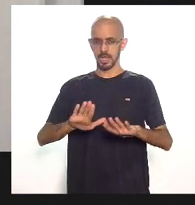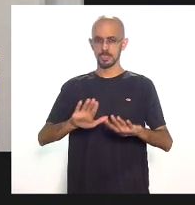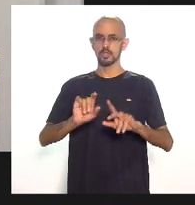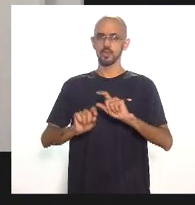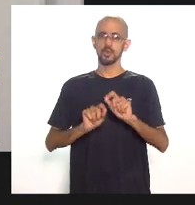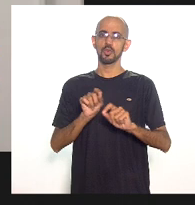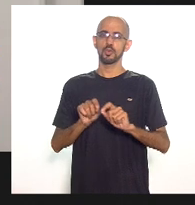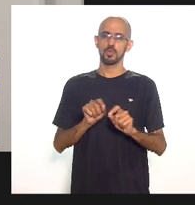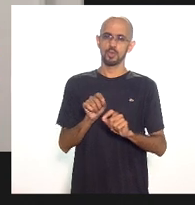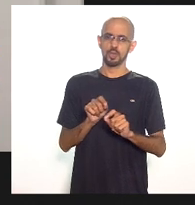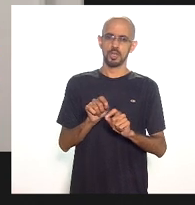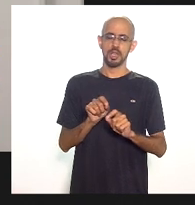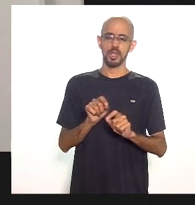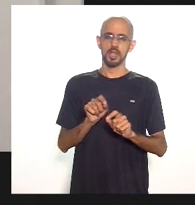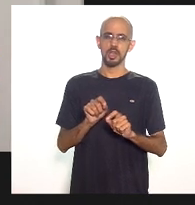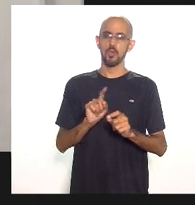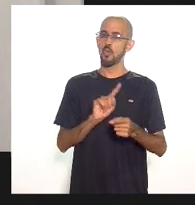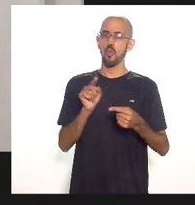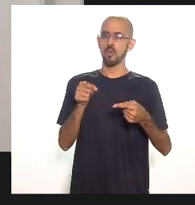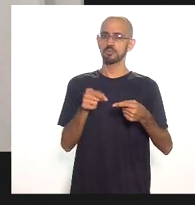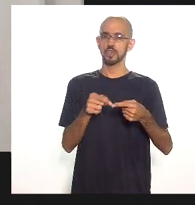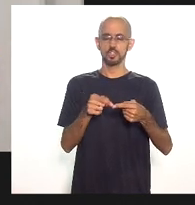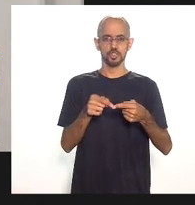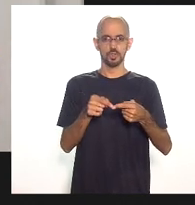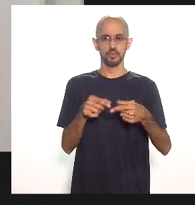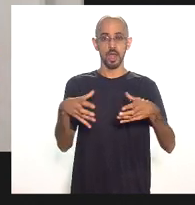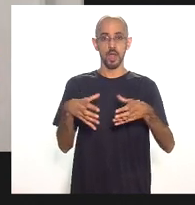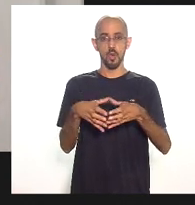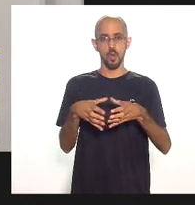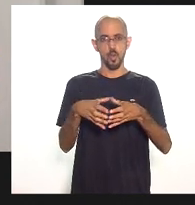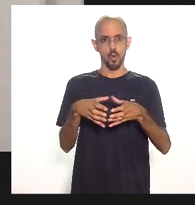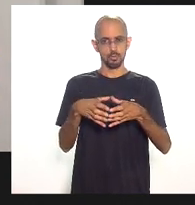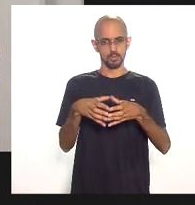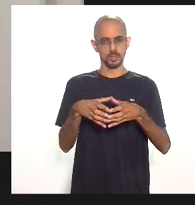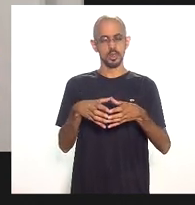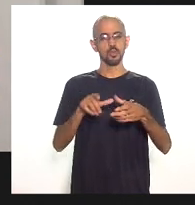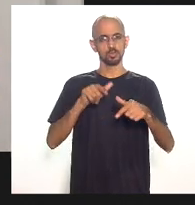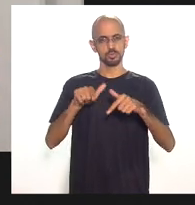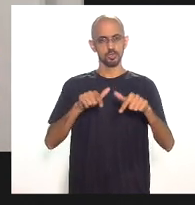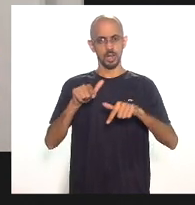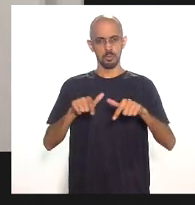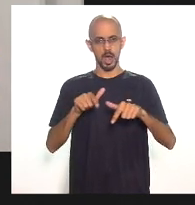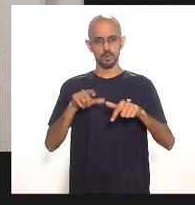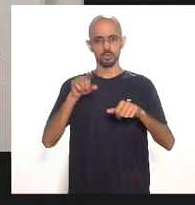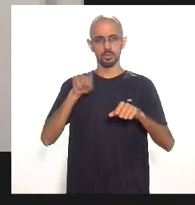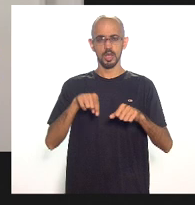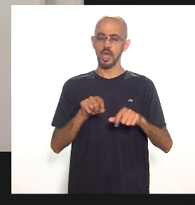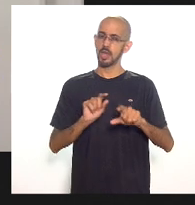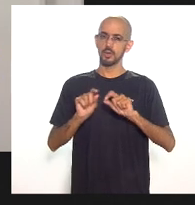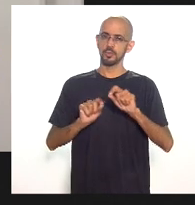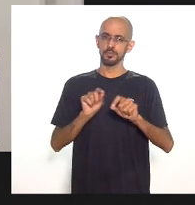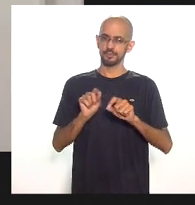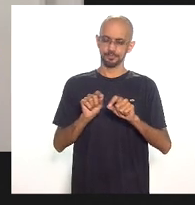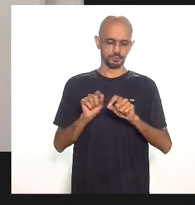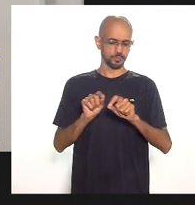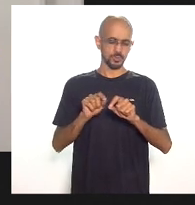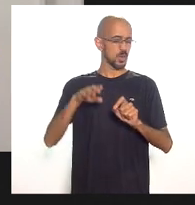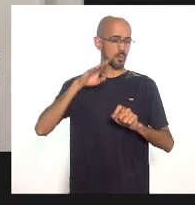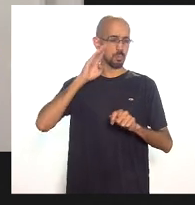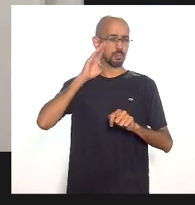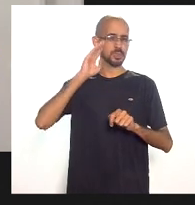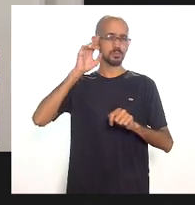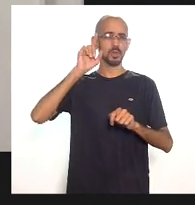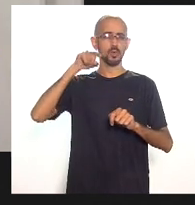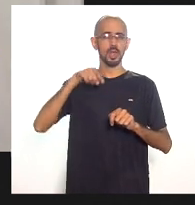mas sim o objetivo da nossa comissão, porque a nossa comissão ela tem como objetivo